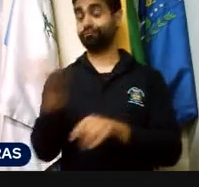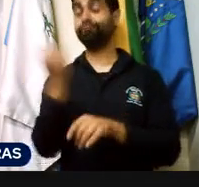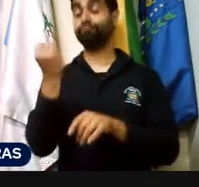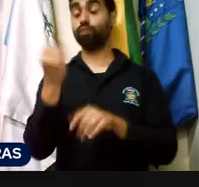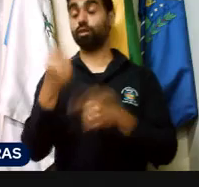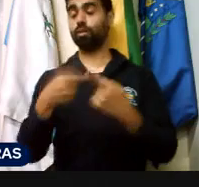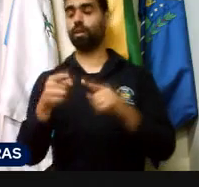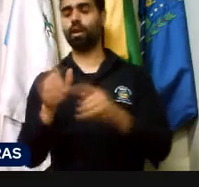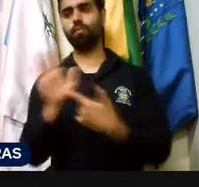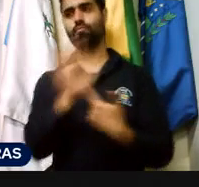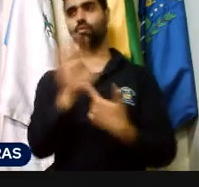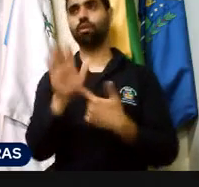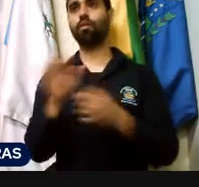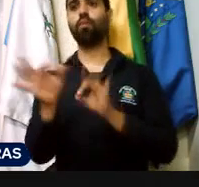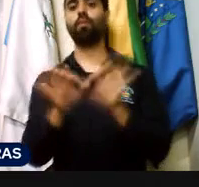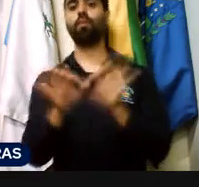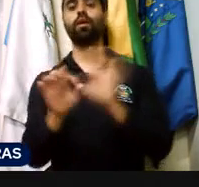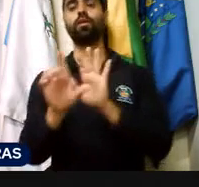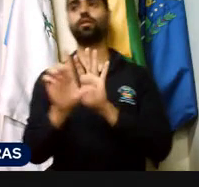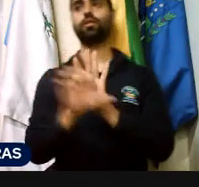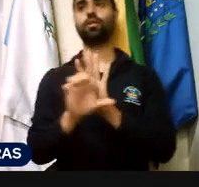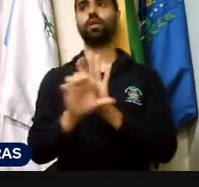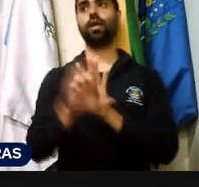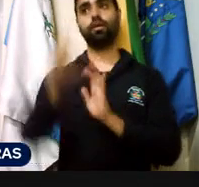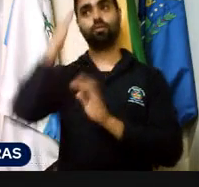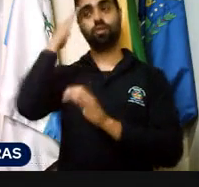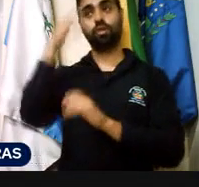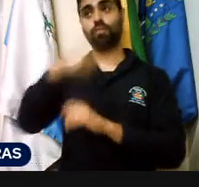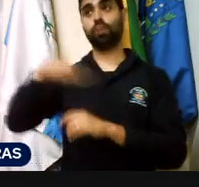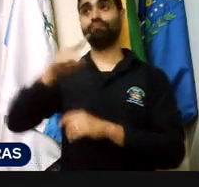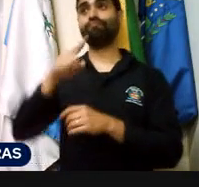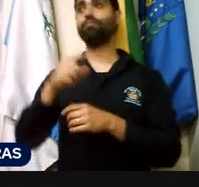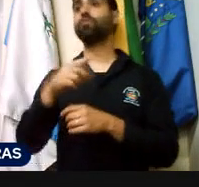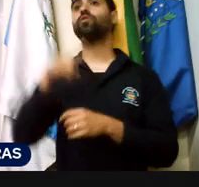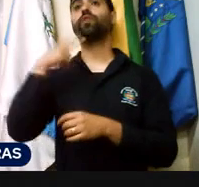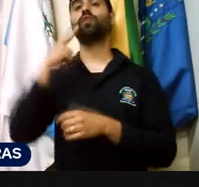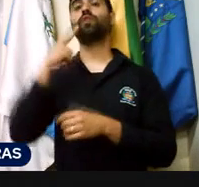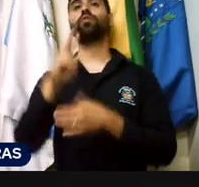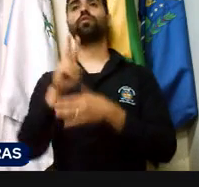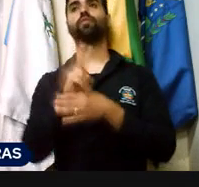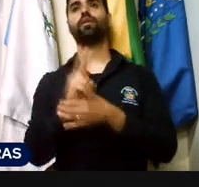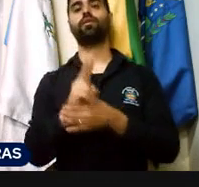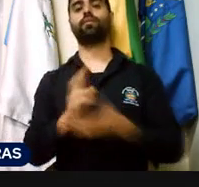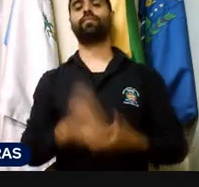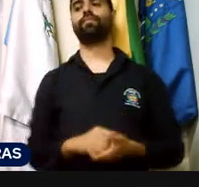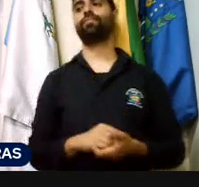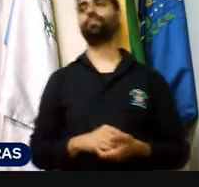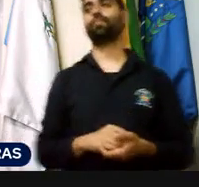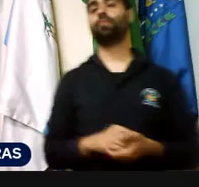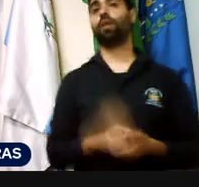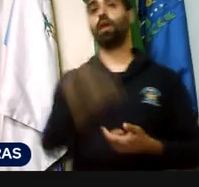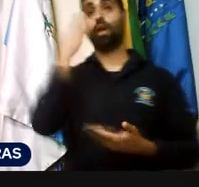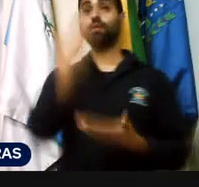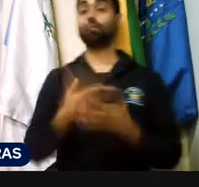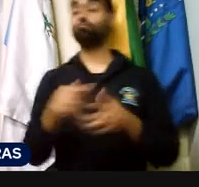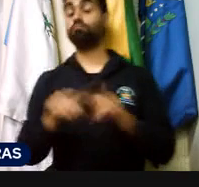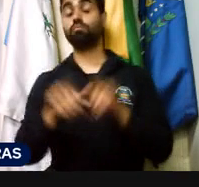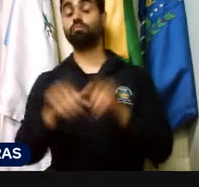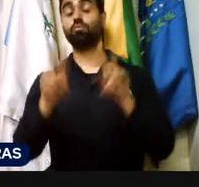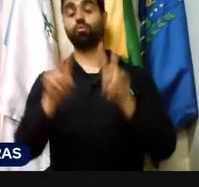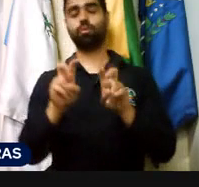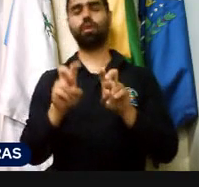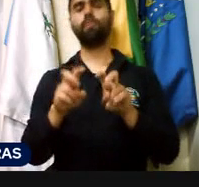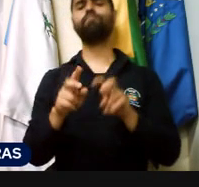matéria, submetemos o projeto de lei em anexo à consideração do plenário dessa Igreja Casa Legislativa, confiante que o assunto merecerá de